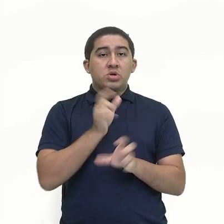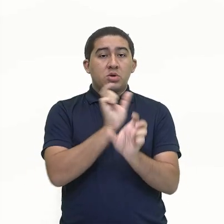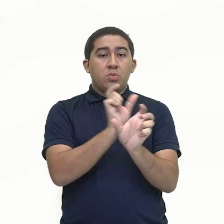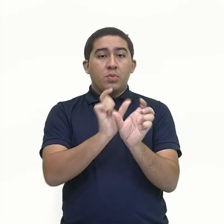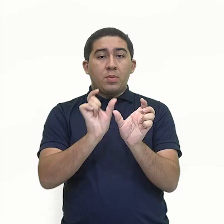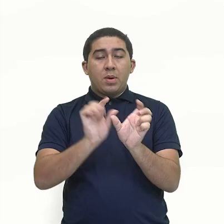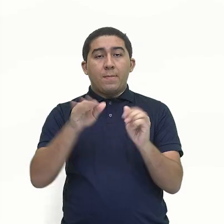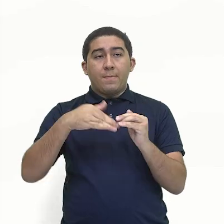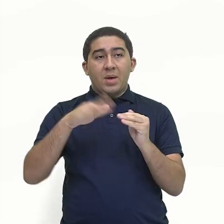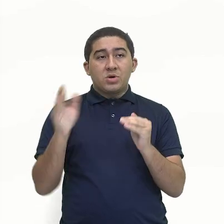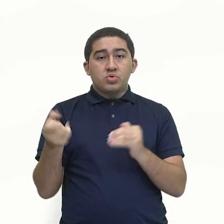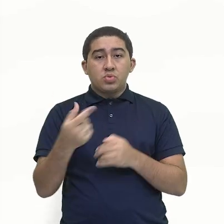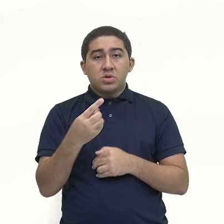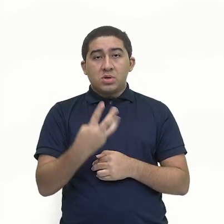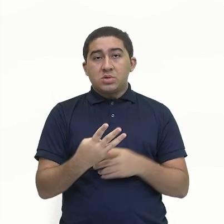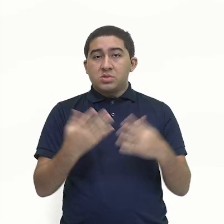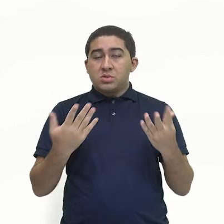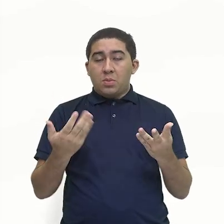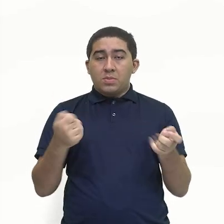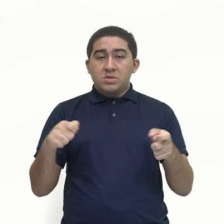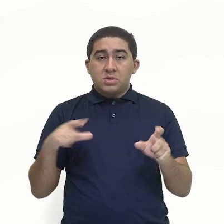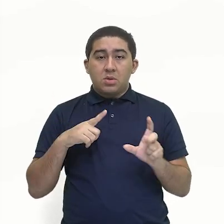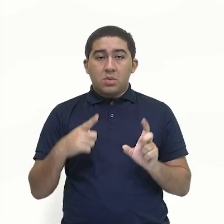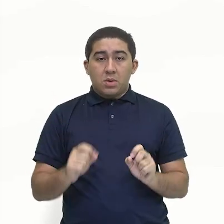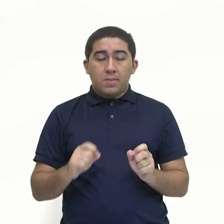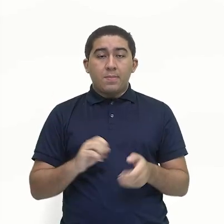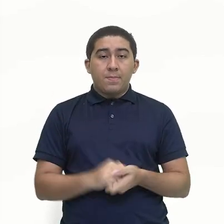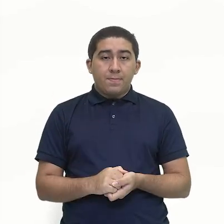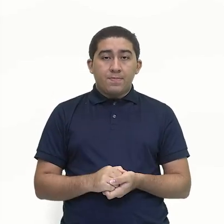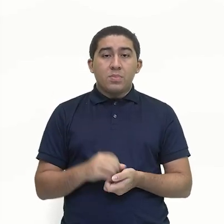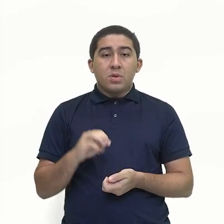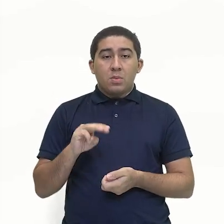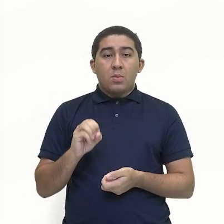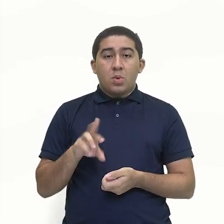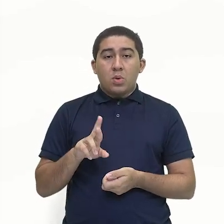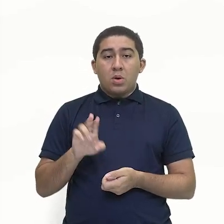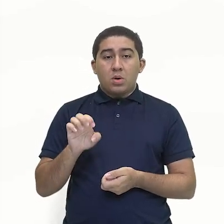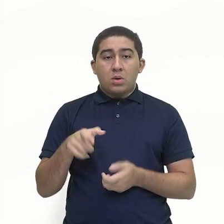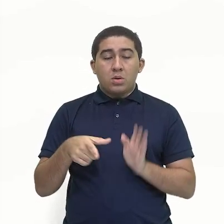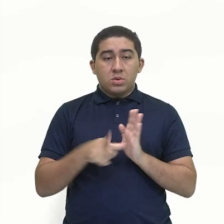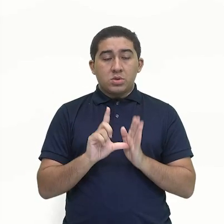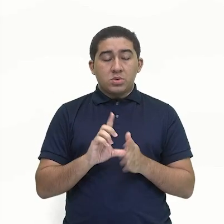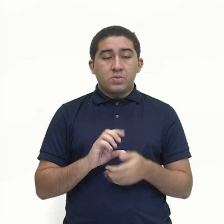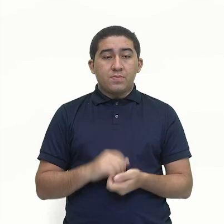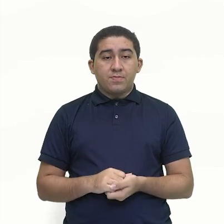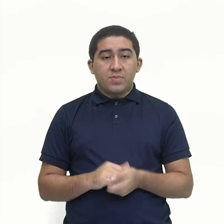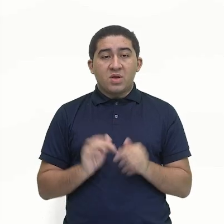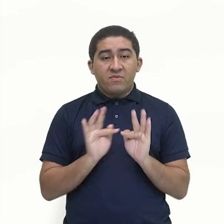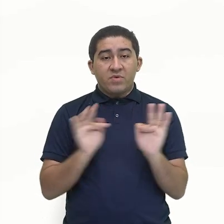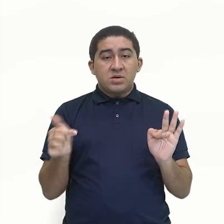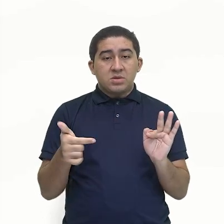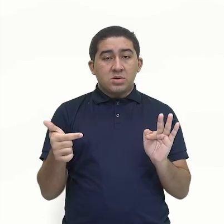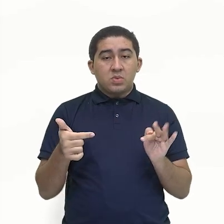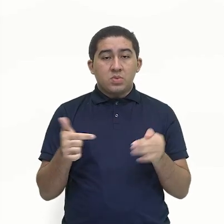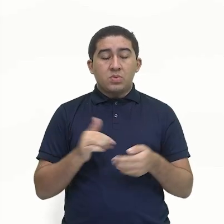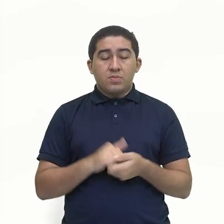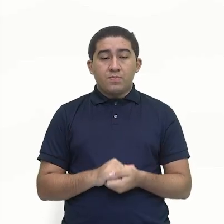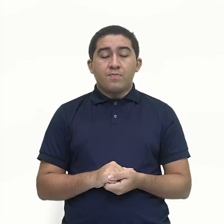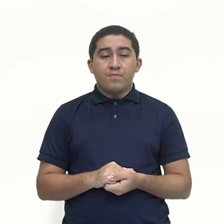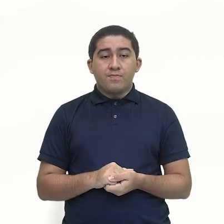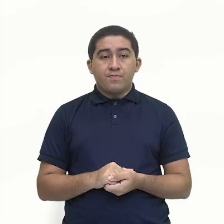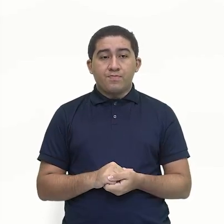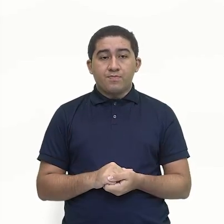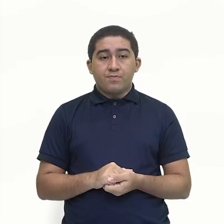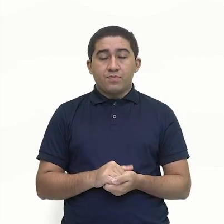longo. E ele, então, deve ser acrescido o more antes dele. Outro exemplo. She's more creative